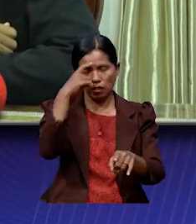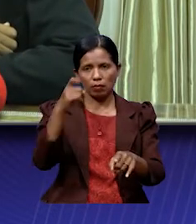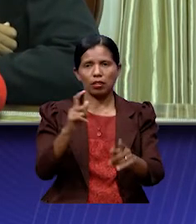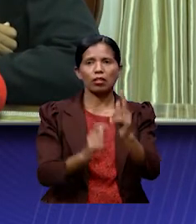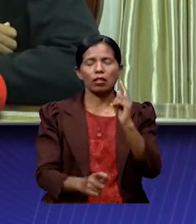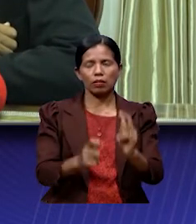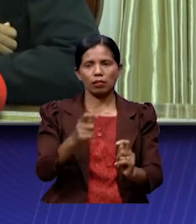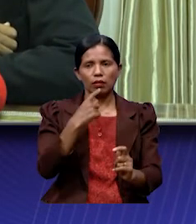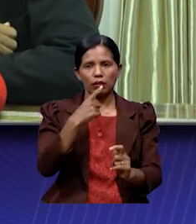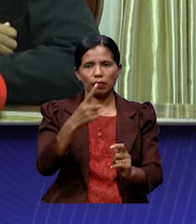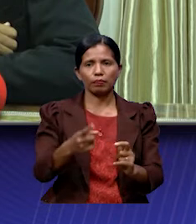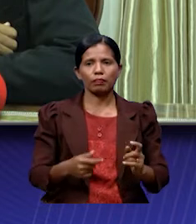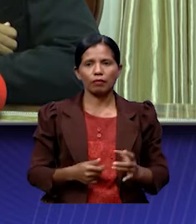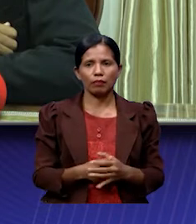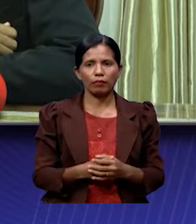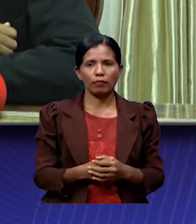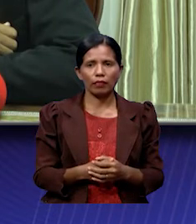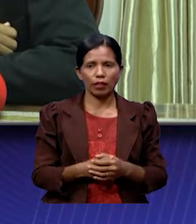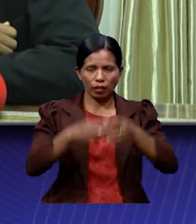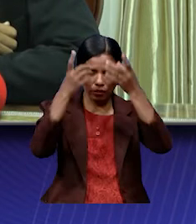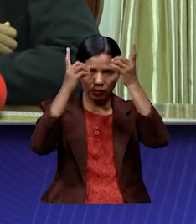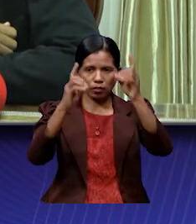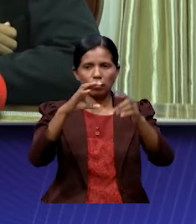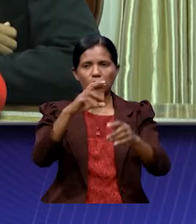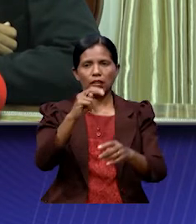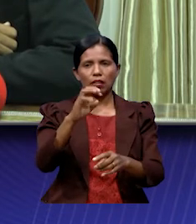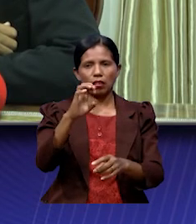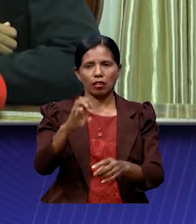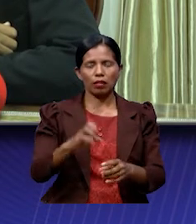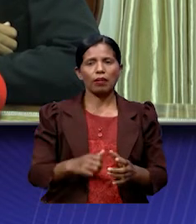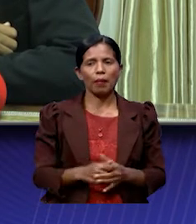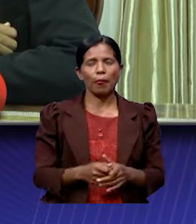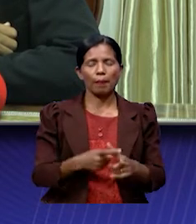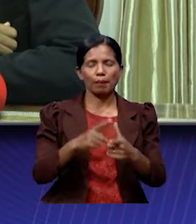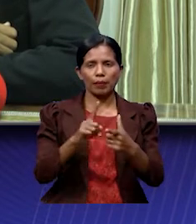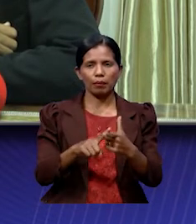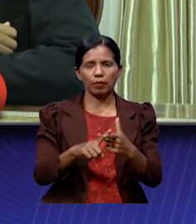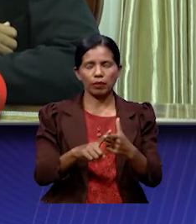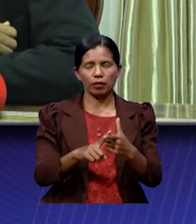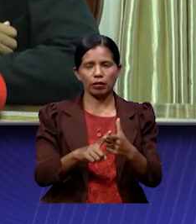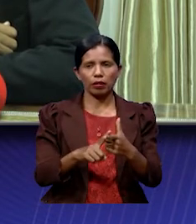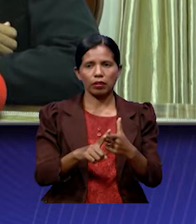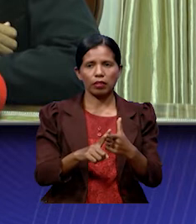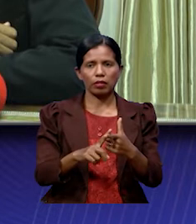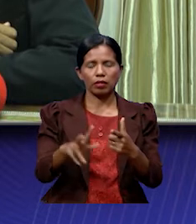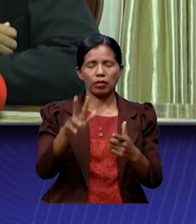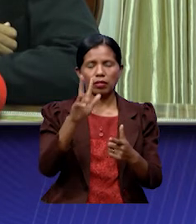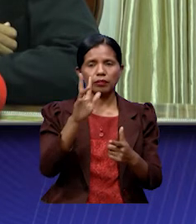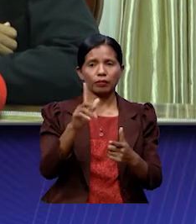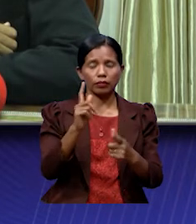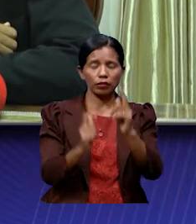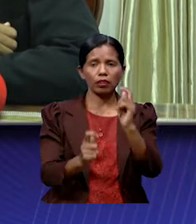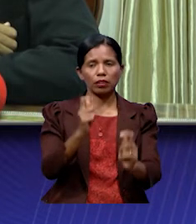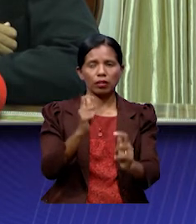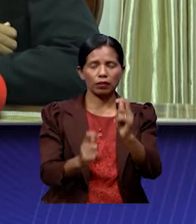sirakan tak ni disiang sana ini nulu. Depois si kedua maka tribunal dia pun salah presam